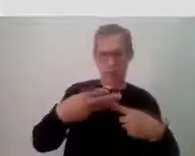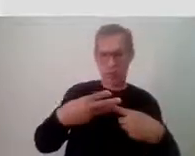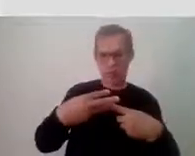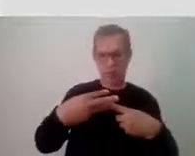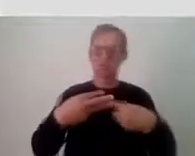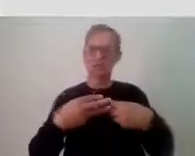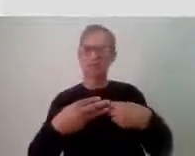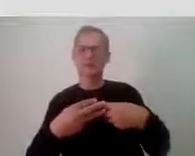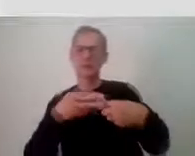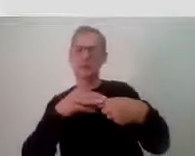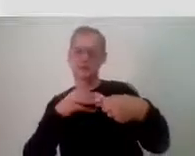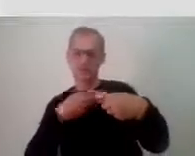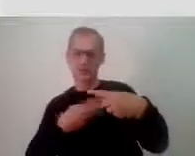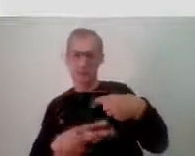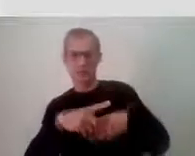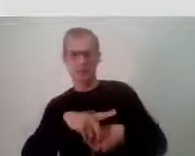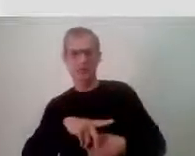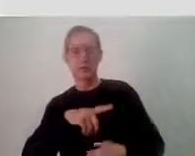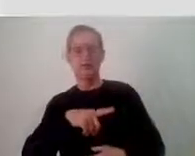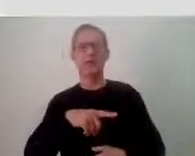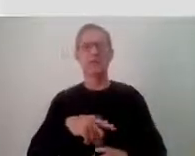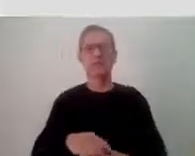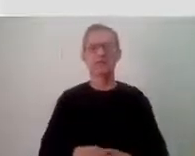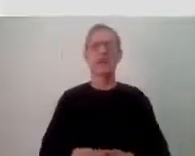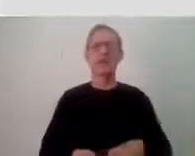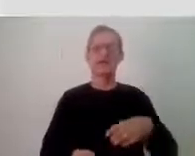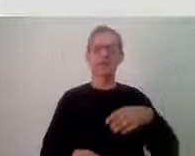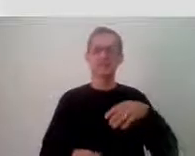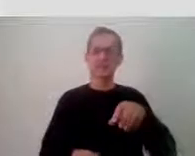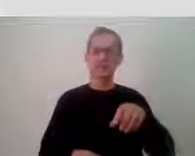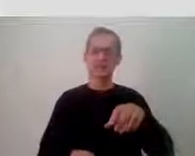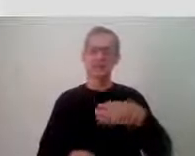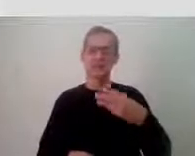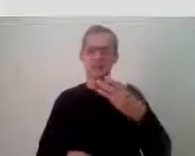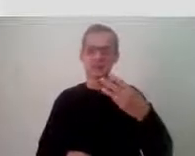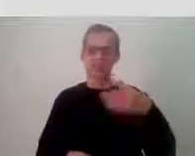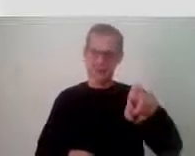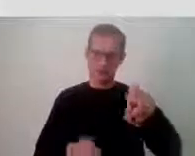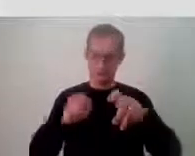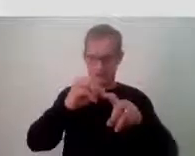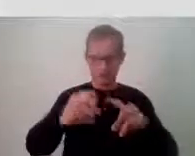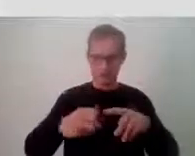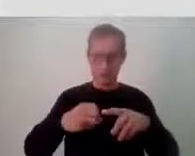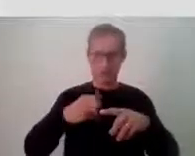eu derivo, nós vamos ter 3x ao quadrado sobre 3. E aí, quando eu simplifico, dá x ao